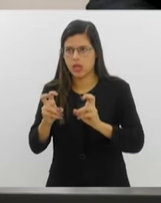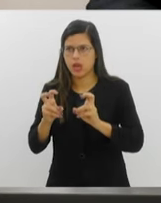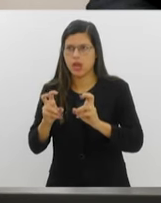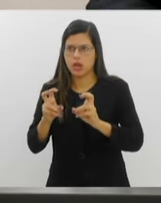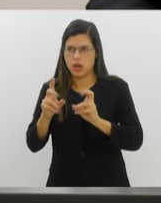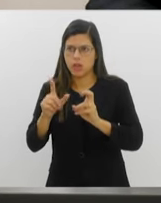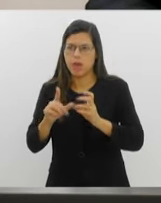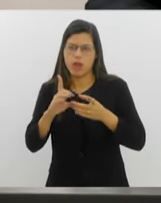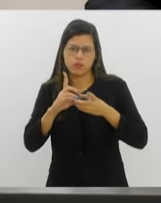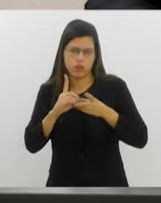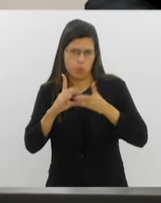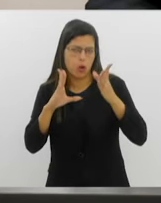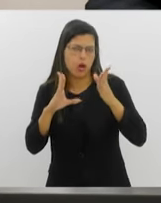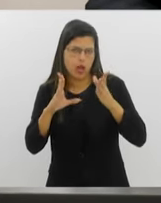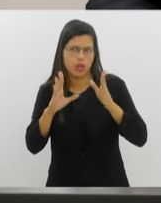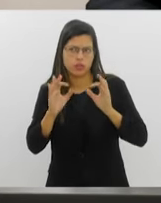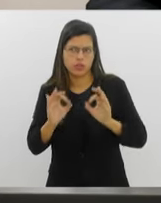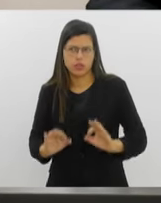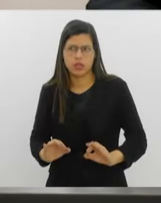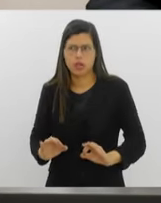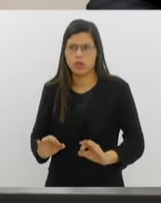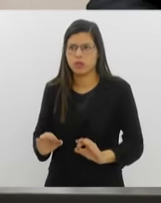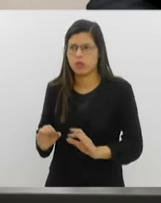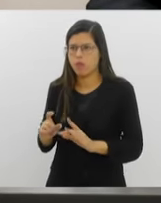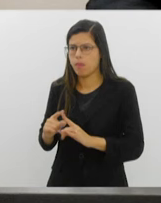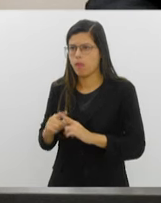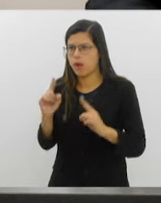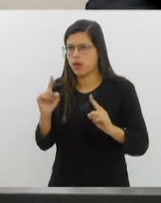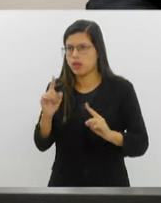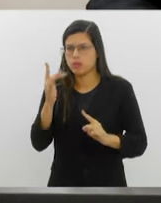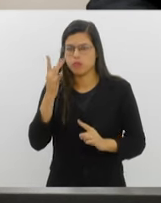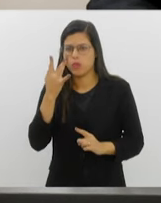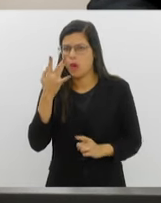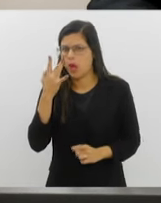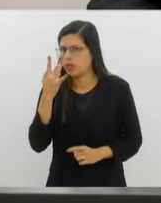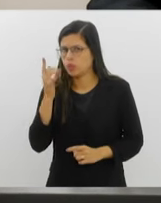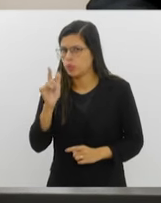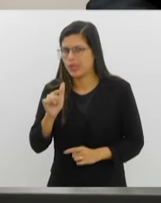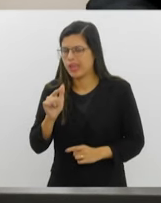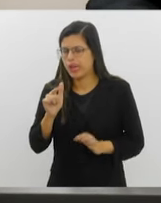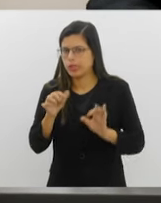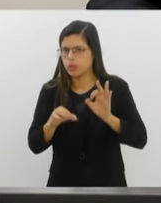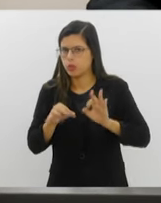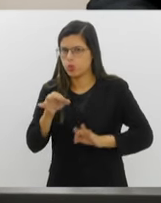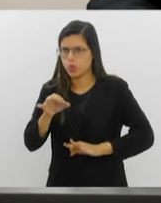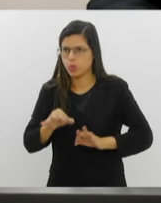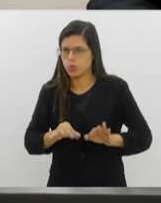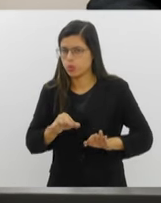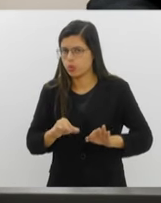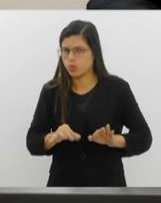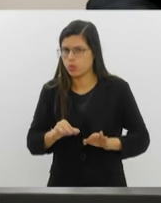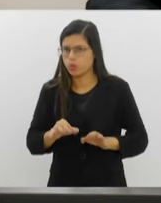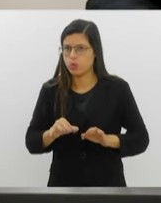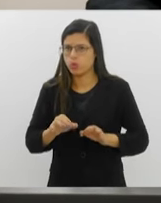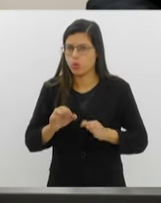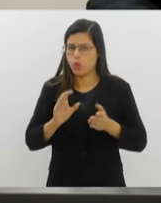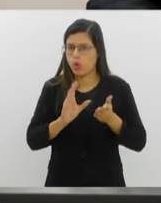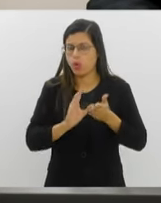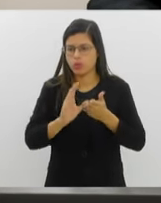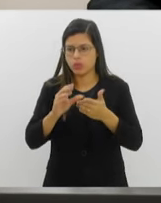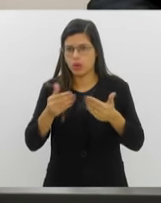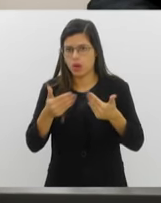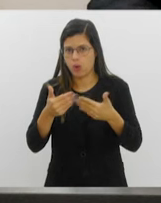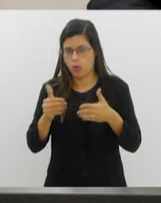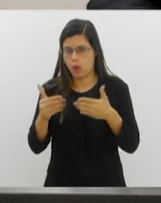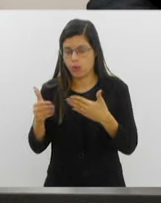prudente, democrático. No entanto, não considero que seja pertinente ou crível que qualquer conselho, e acho